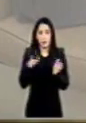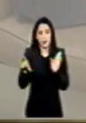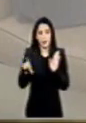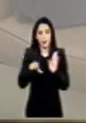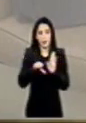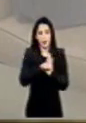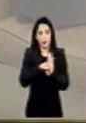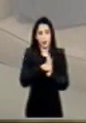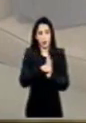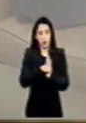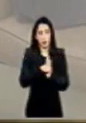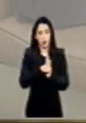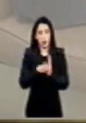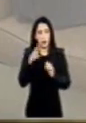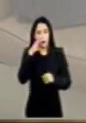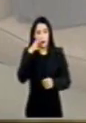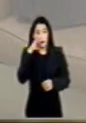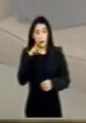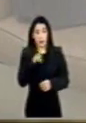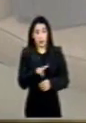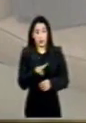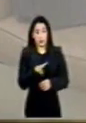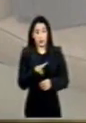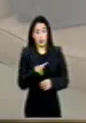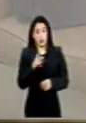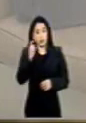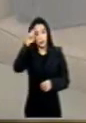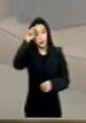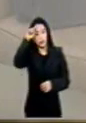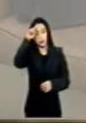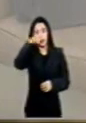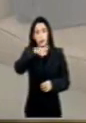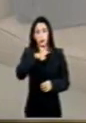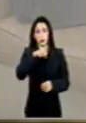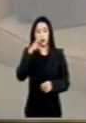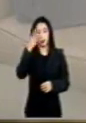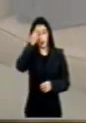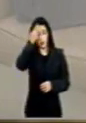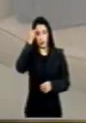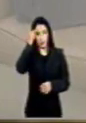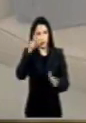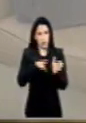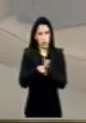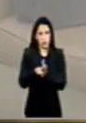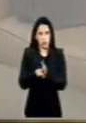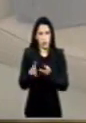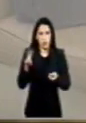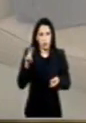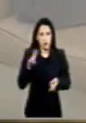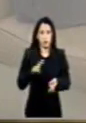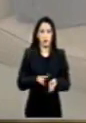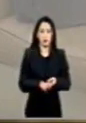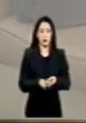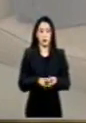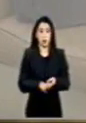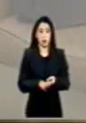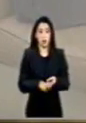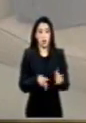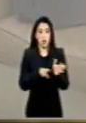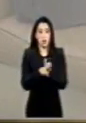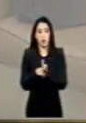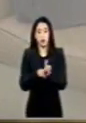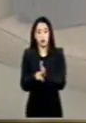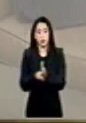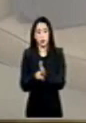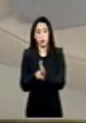estamos emparedando, e essa foi a sensação dos investigados presos, investigados que